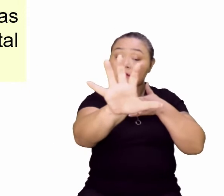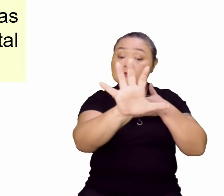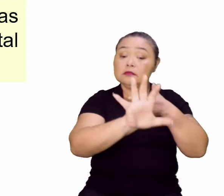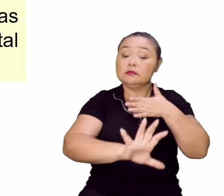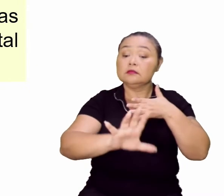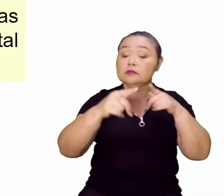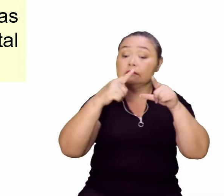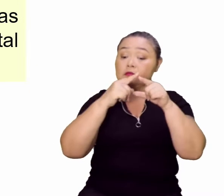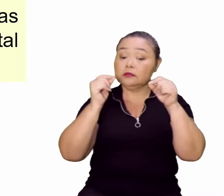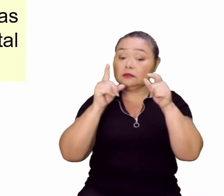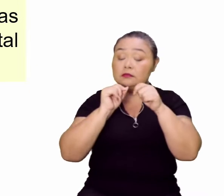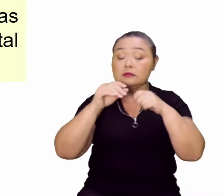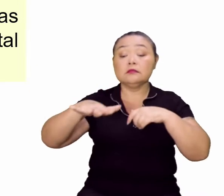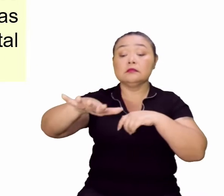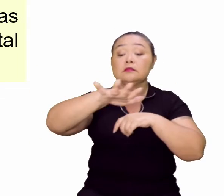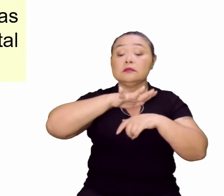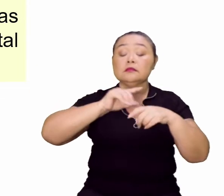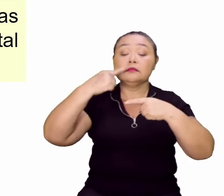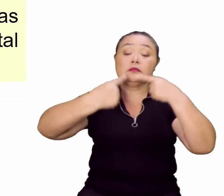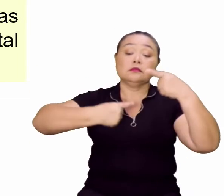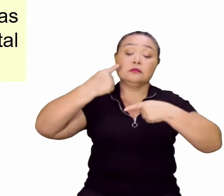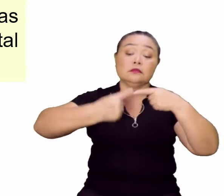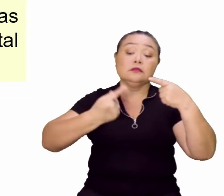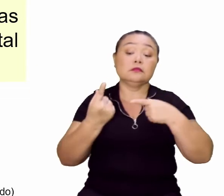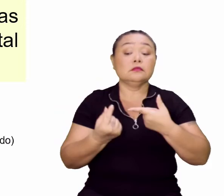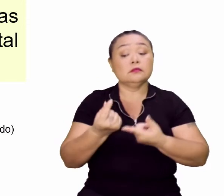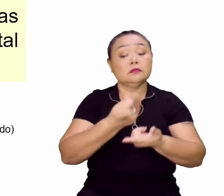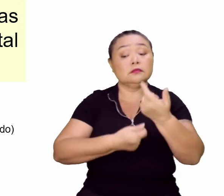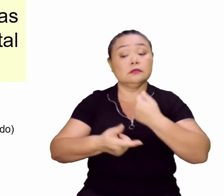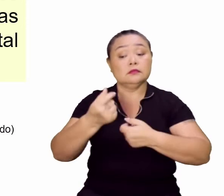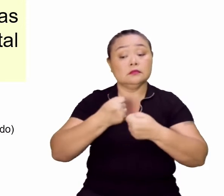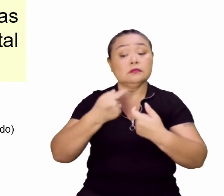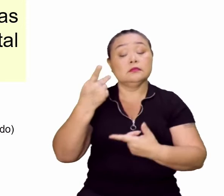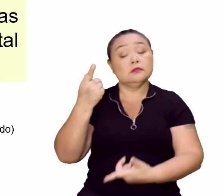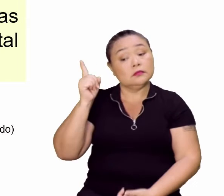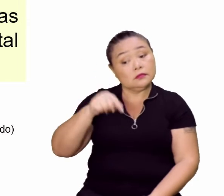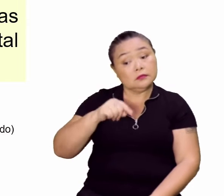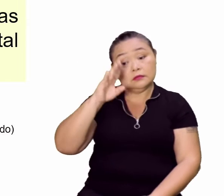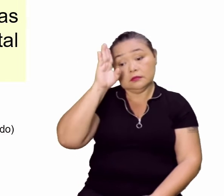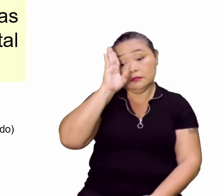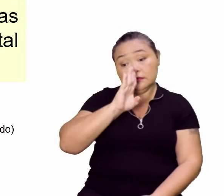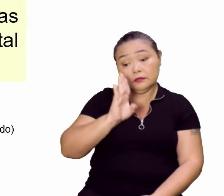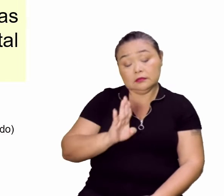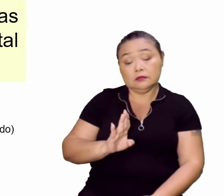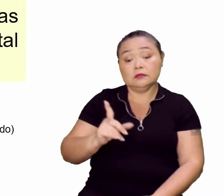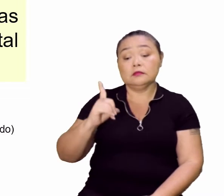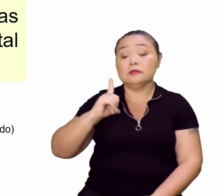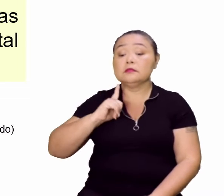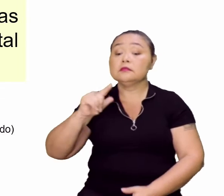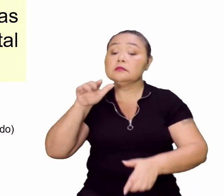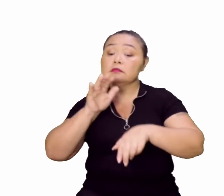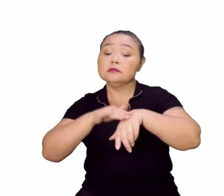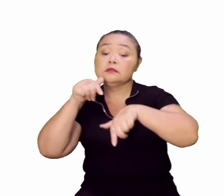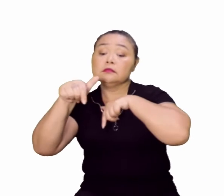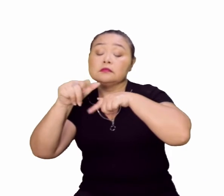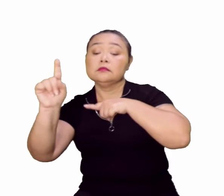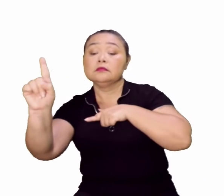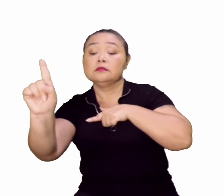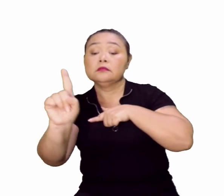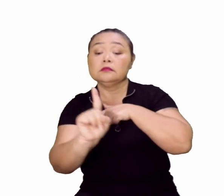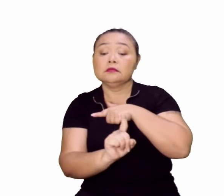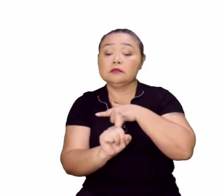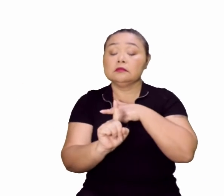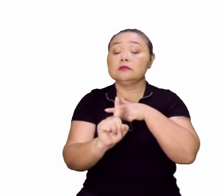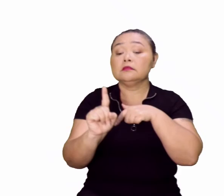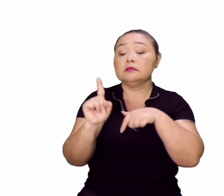parte central, ao centro político-administrativo brasileiro. Eram os trabalhadores, né, que iam em direção a Brasília para ajudar a construção de Brasília,